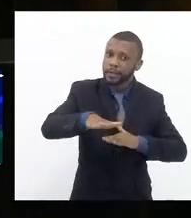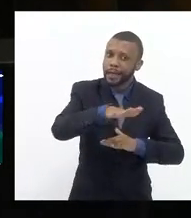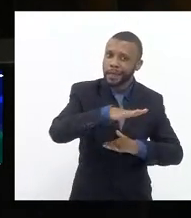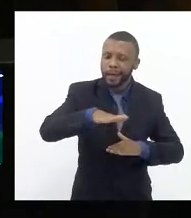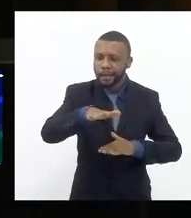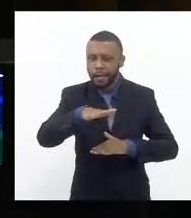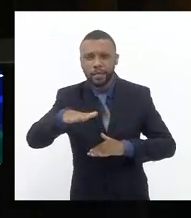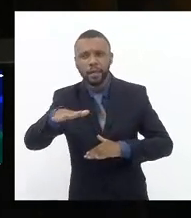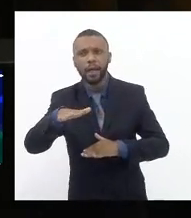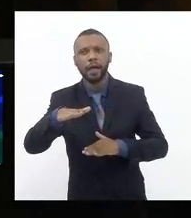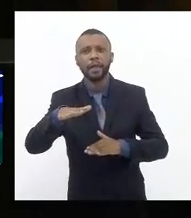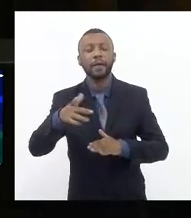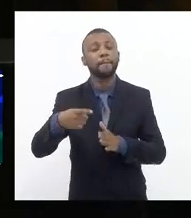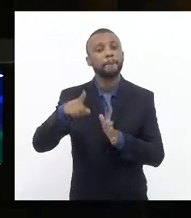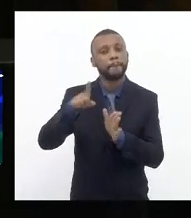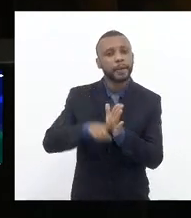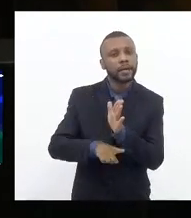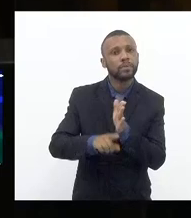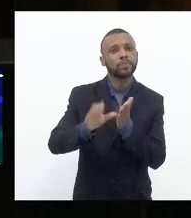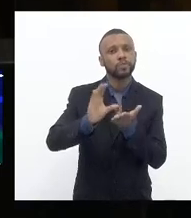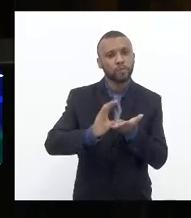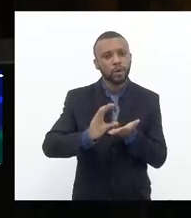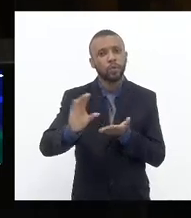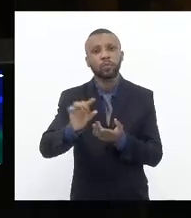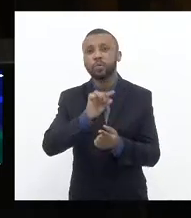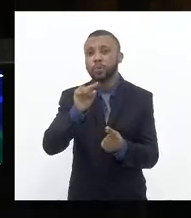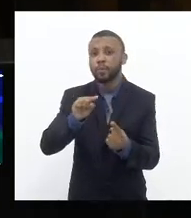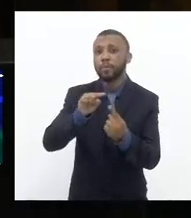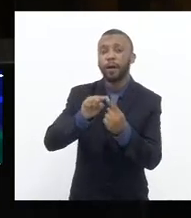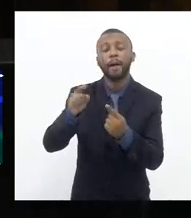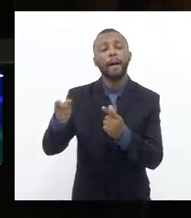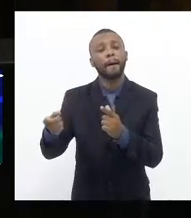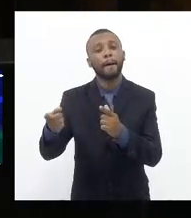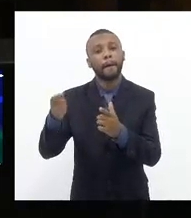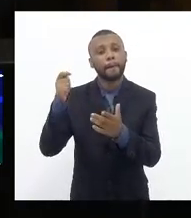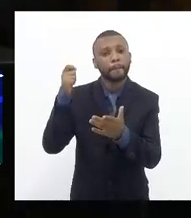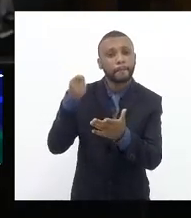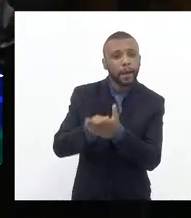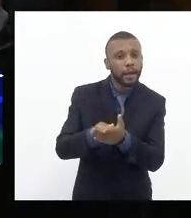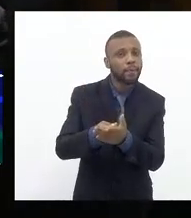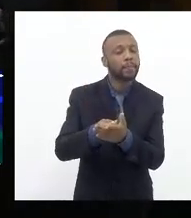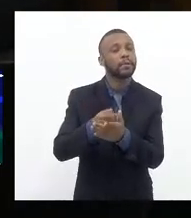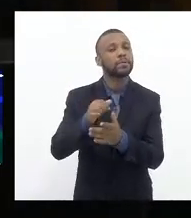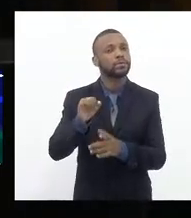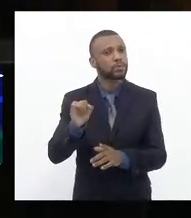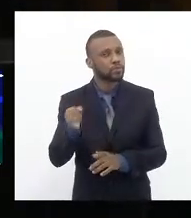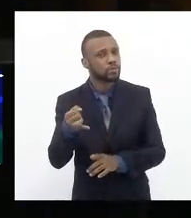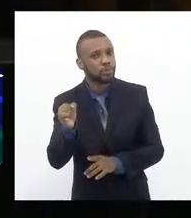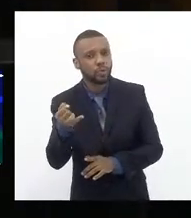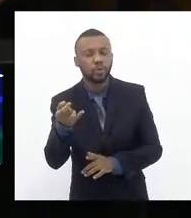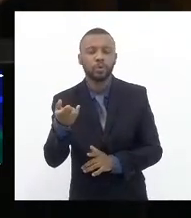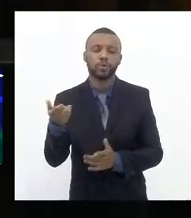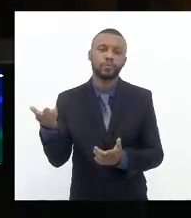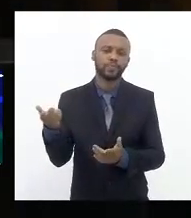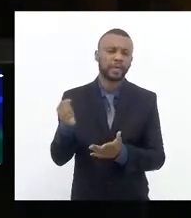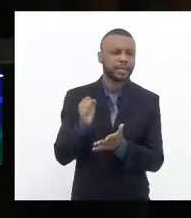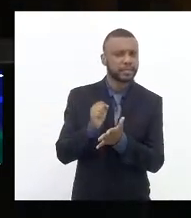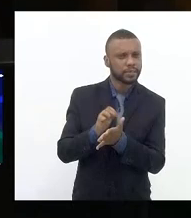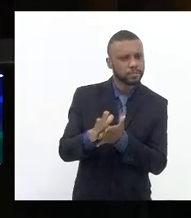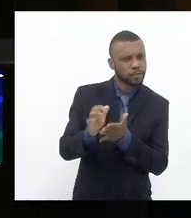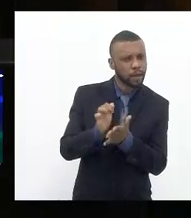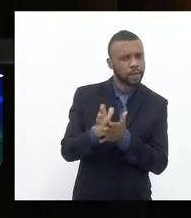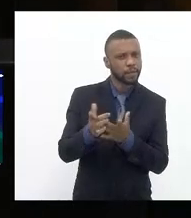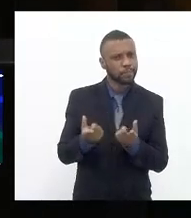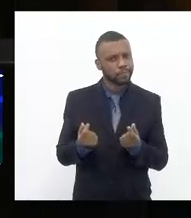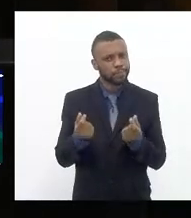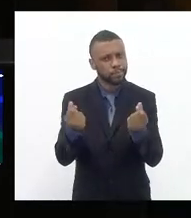Menos os recursos destinados a pagamento de juros e serviços da dívida. Aí não tem teto algum. Despesas financeiras, despesas